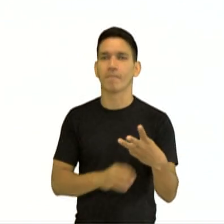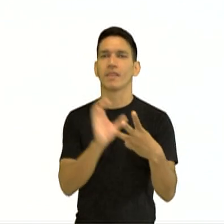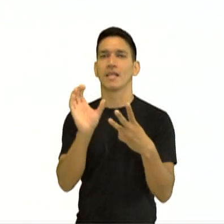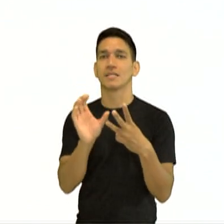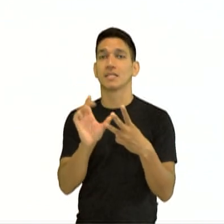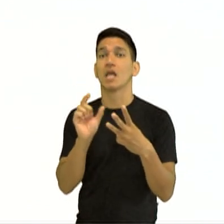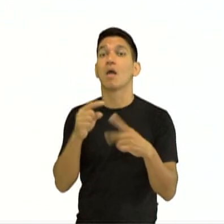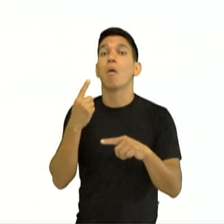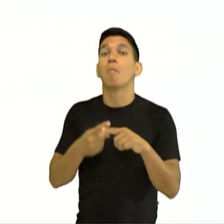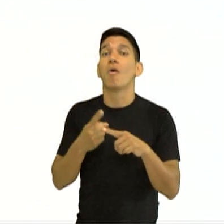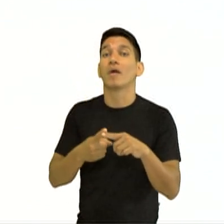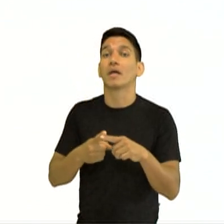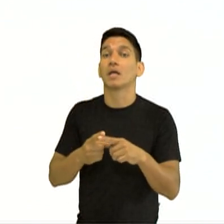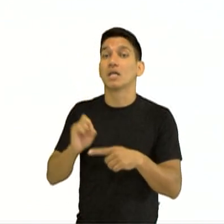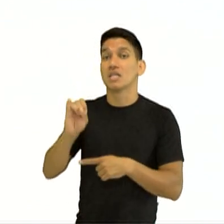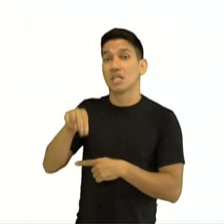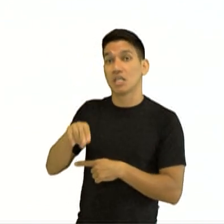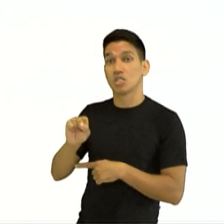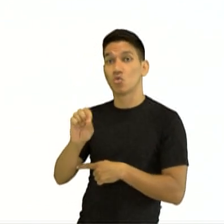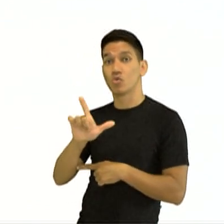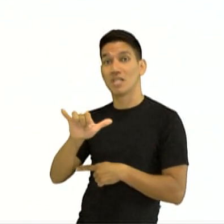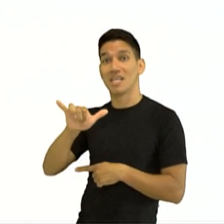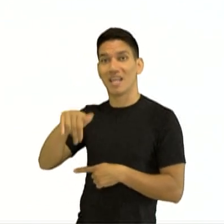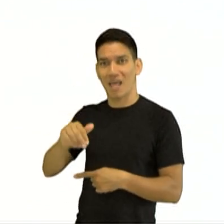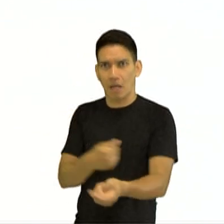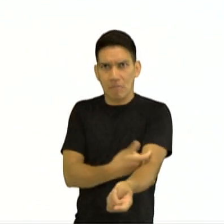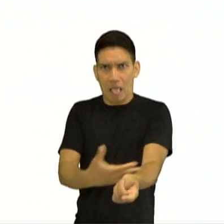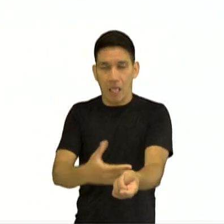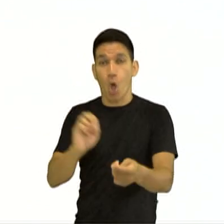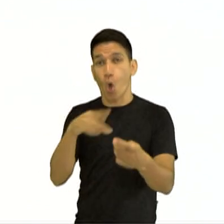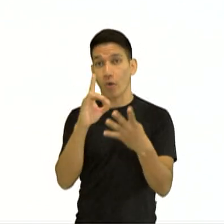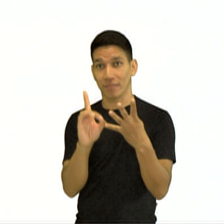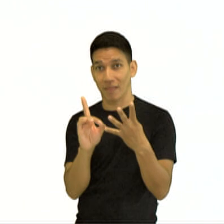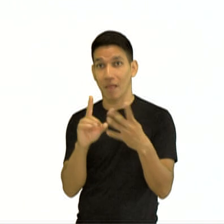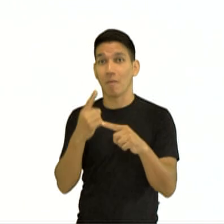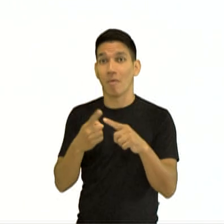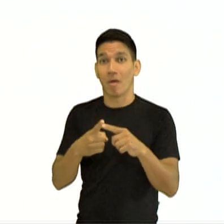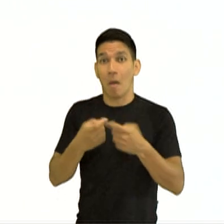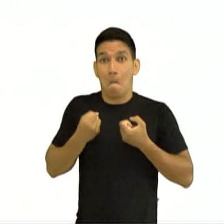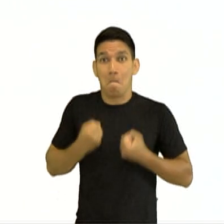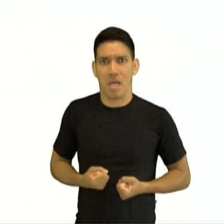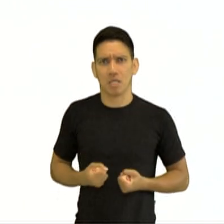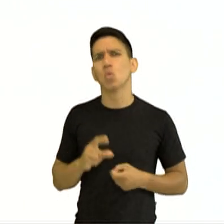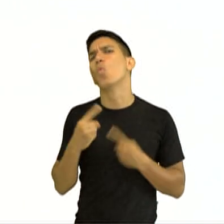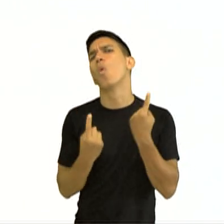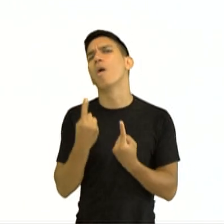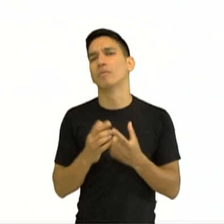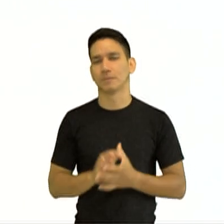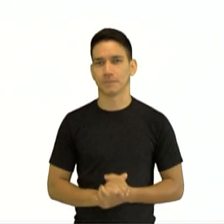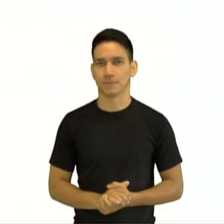de insulina no sangue? Ou a letra D, o excesso de peso? E aí?